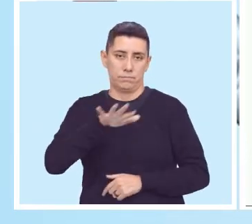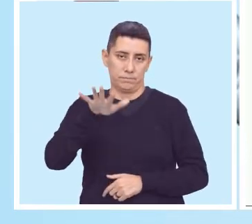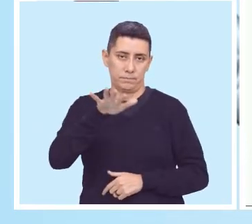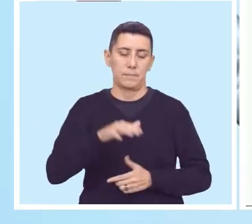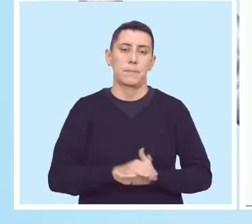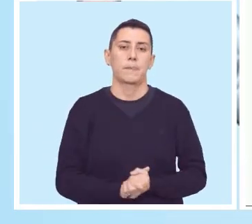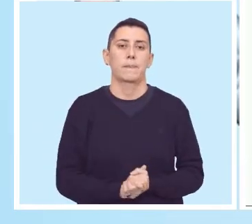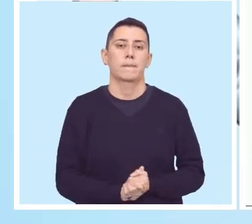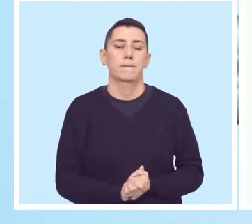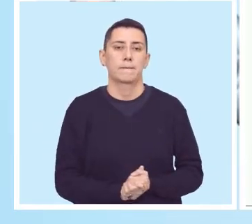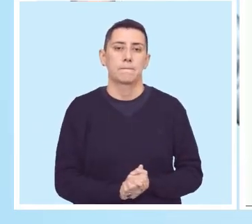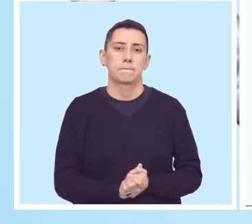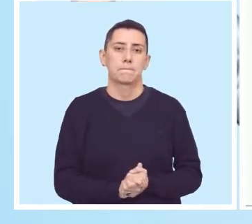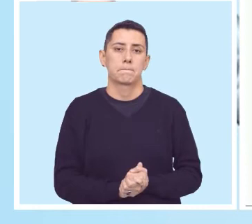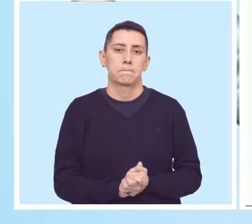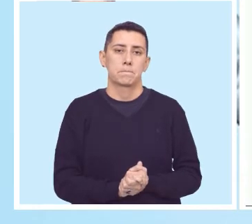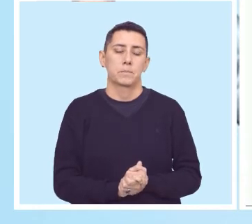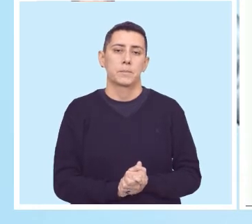trecho de interesse.